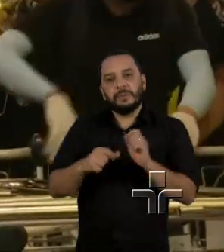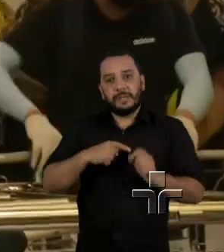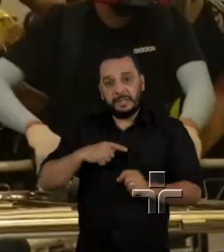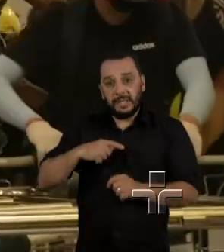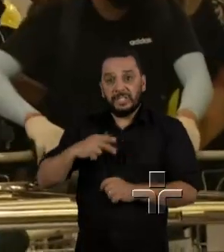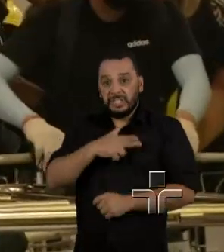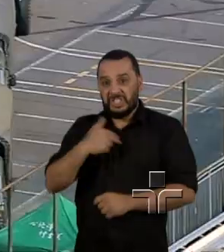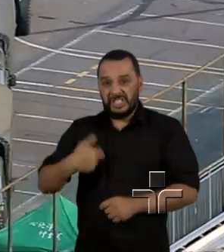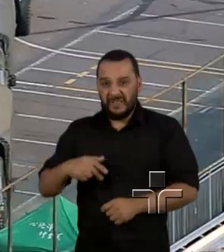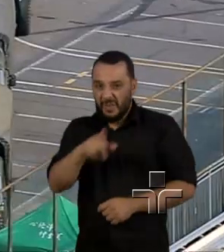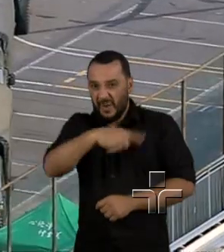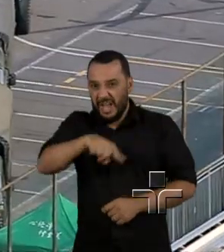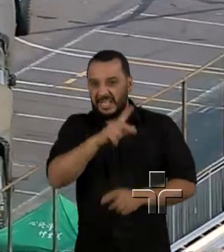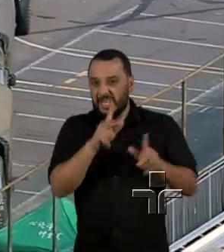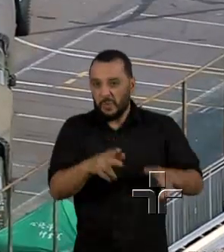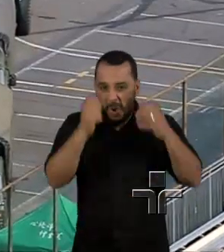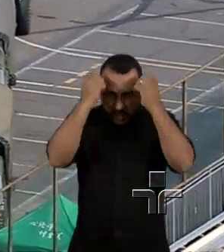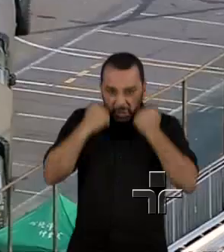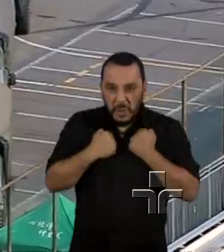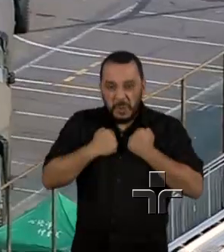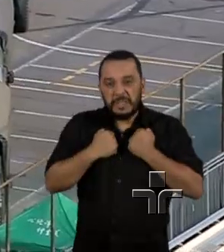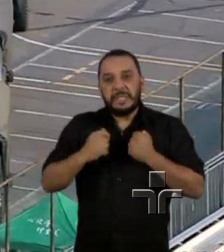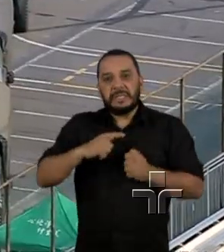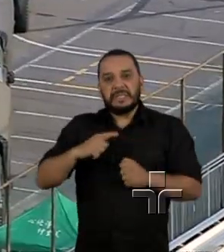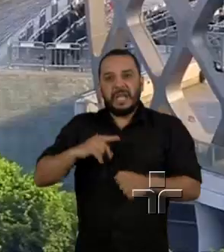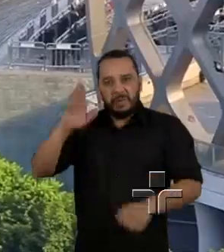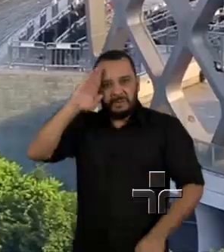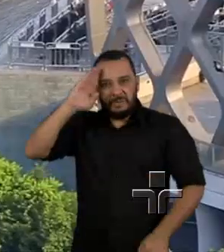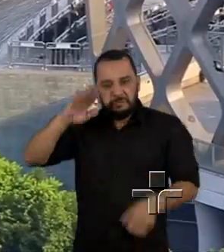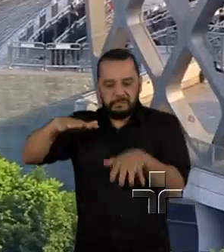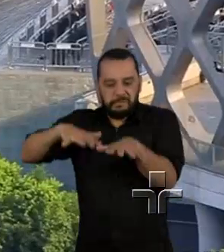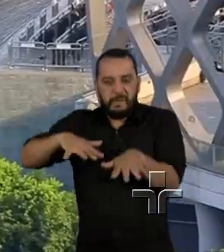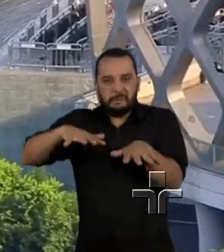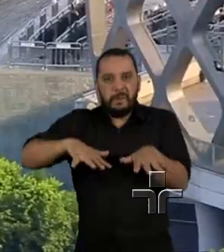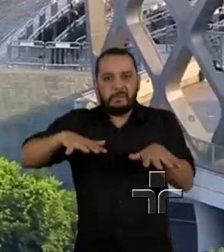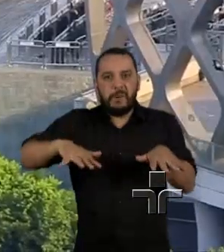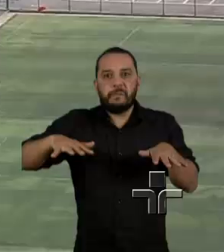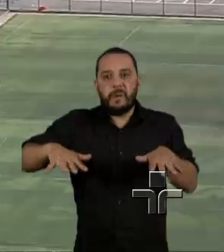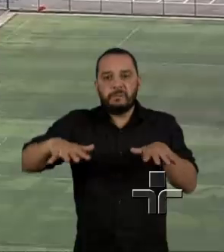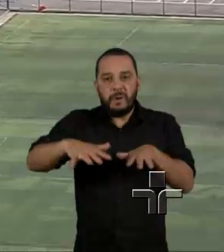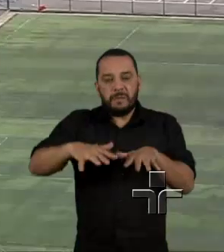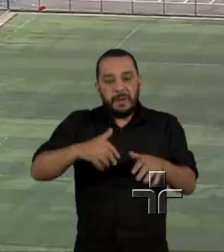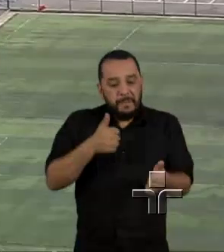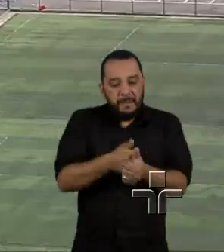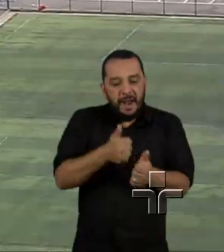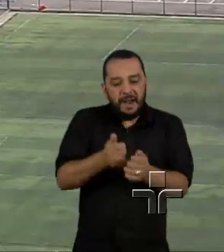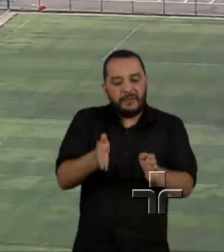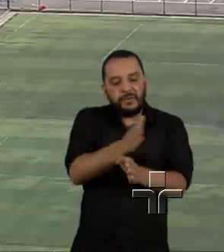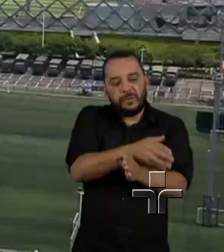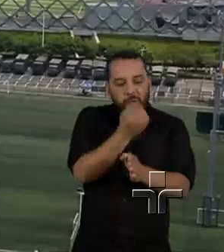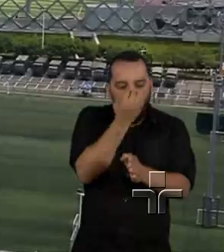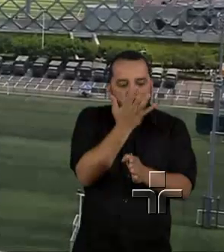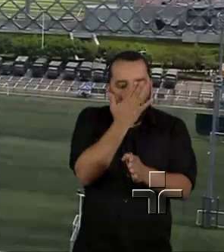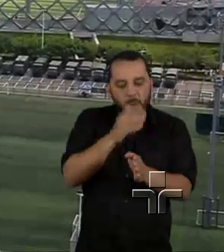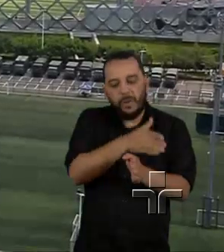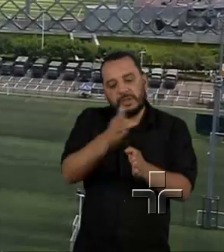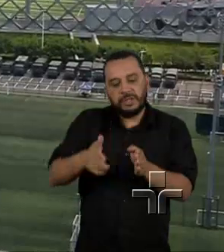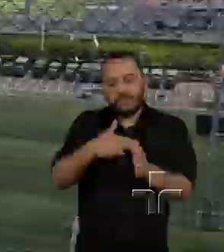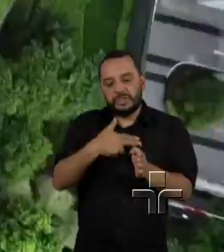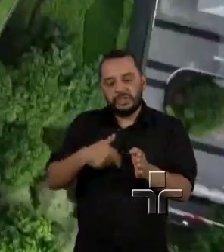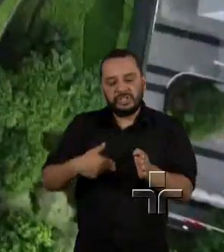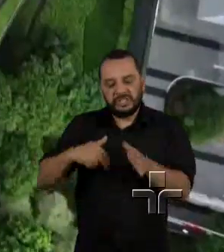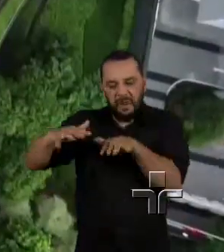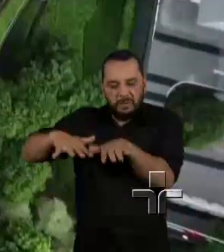de terroristas. Forças de segurança da China estão concentradas em Shenzhen, perto da fronteira com Hong Kong. Apesar